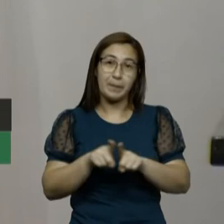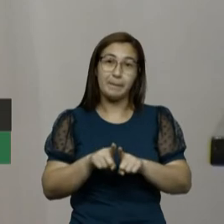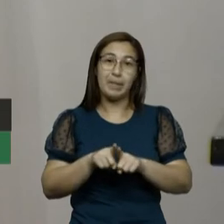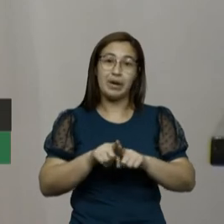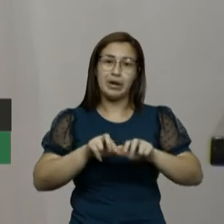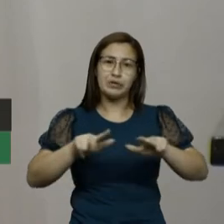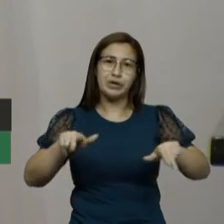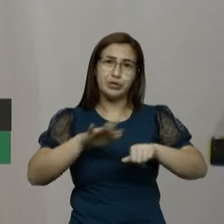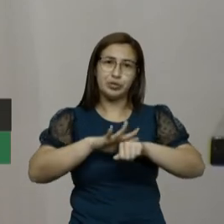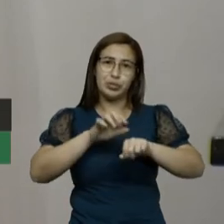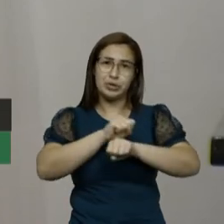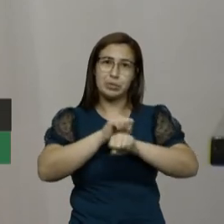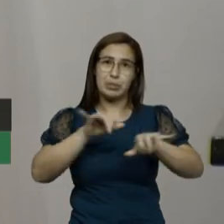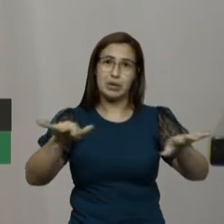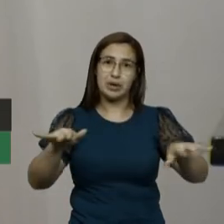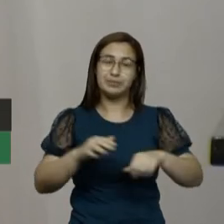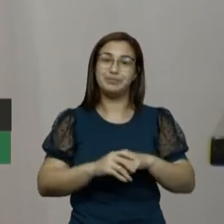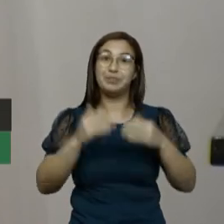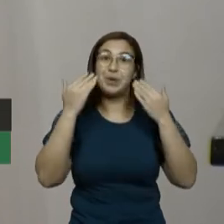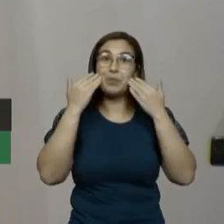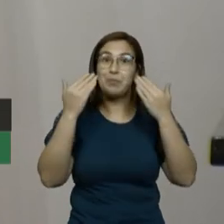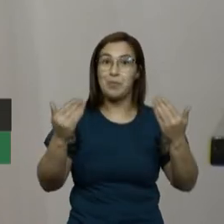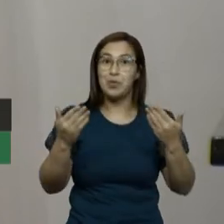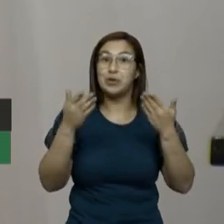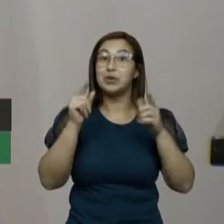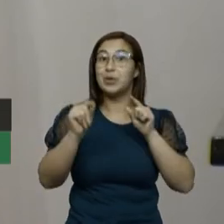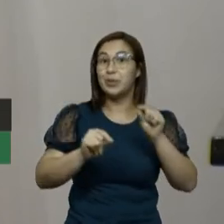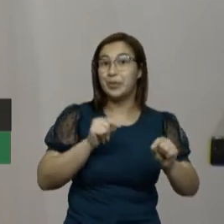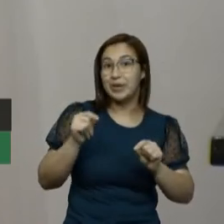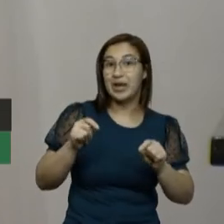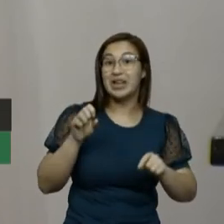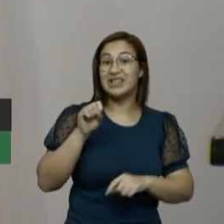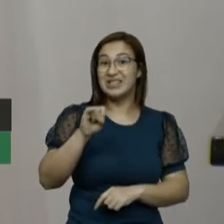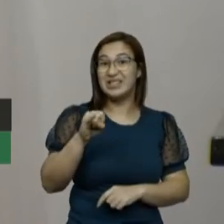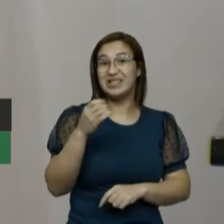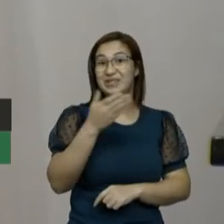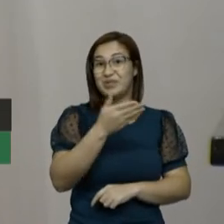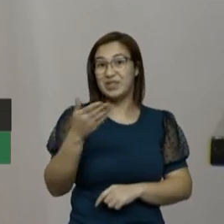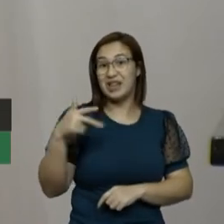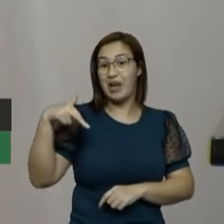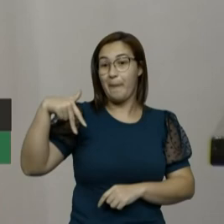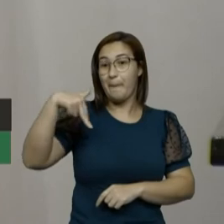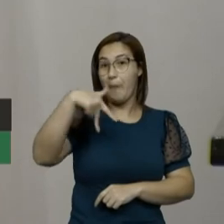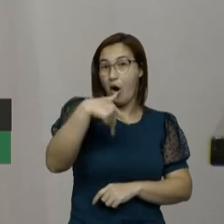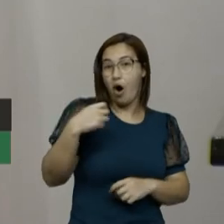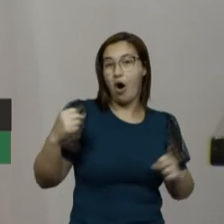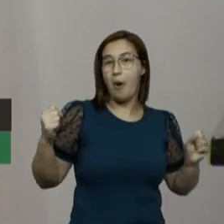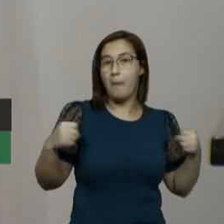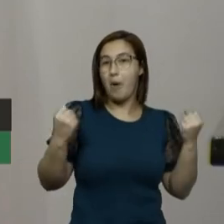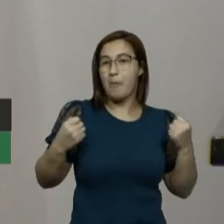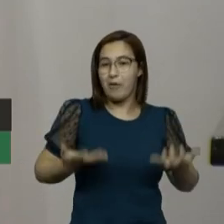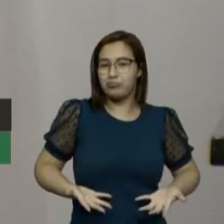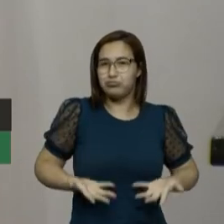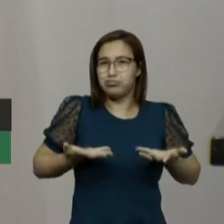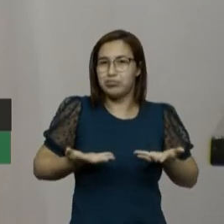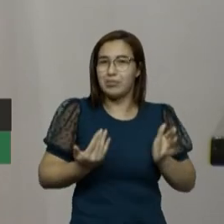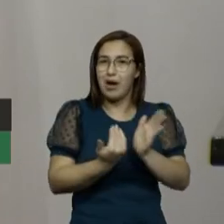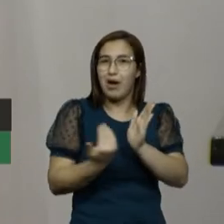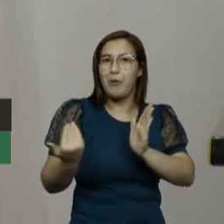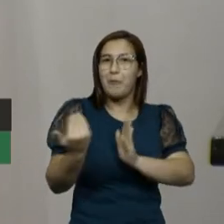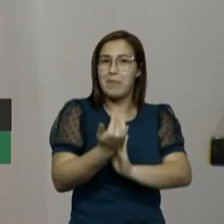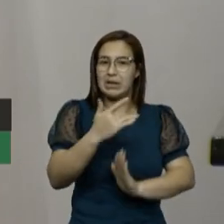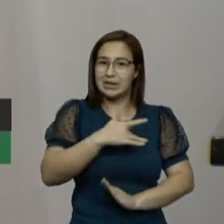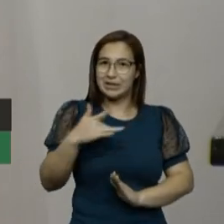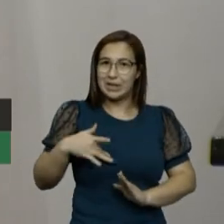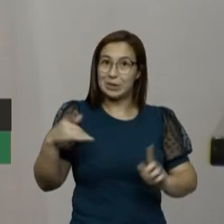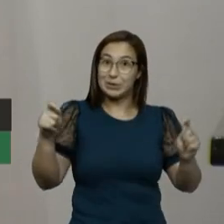que, através de atividade física, com frequência, nós possamos, sim, estimular e aumentarmos a nossa imunidade. Então, que isso fique, que Santa Catarina sirva